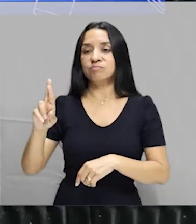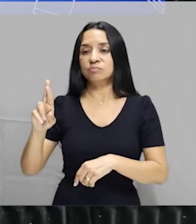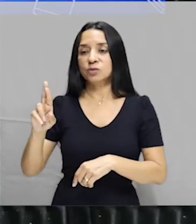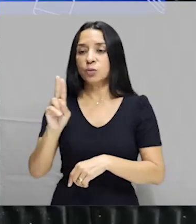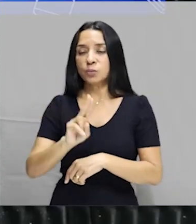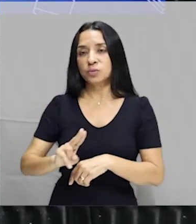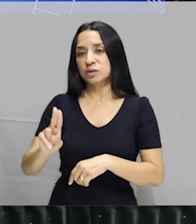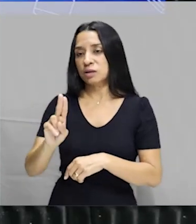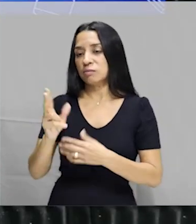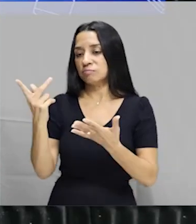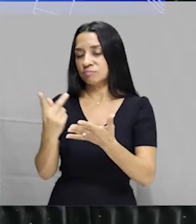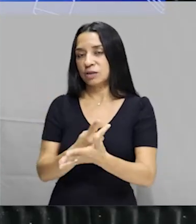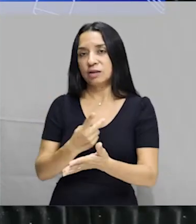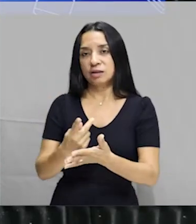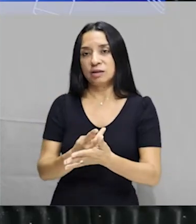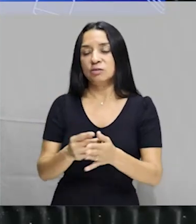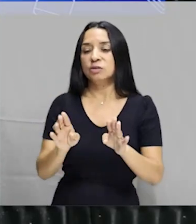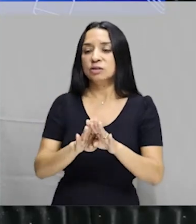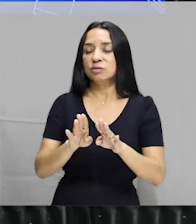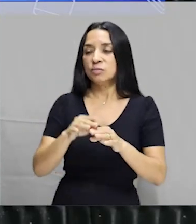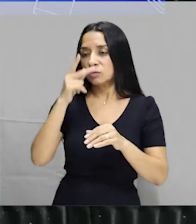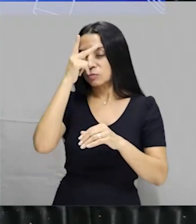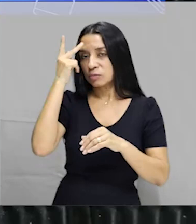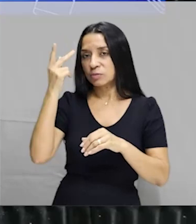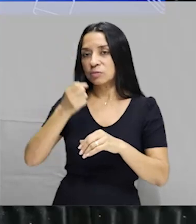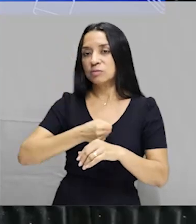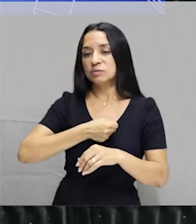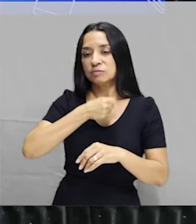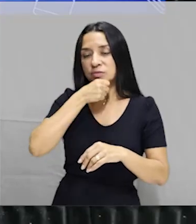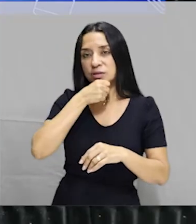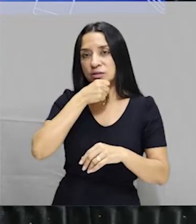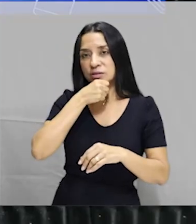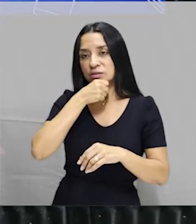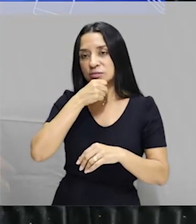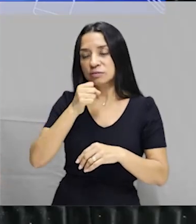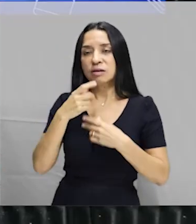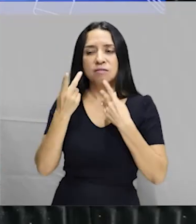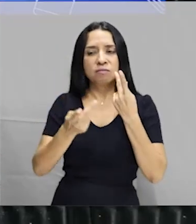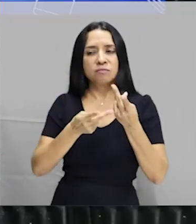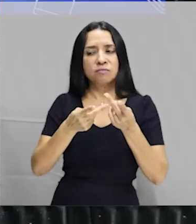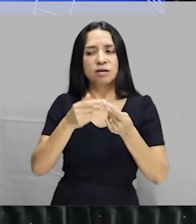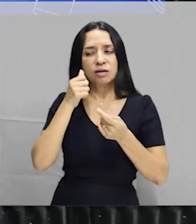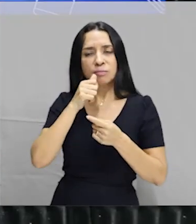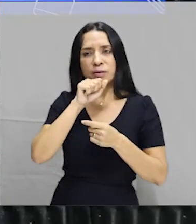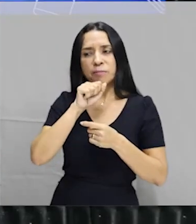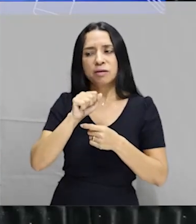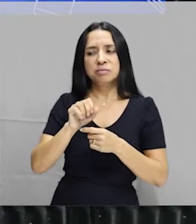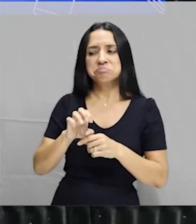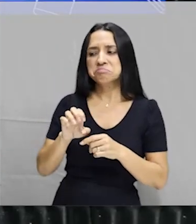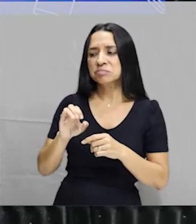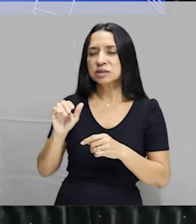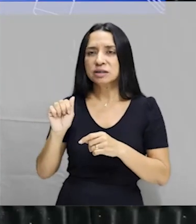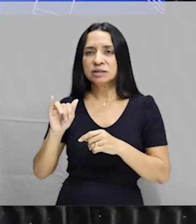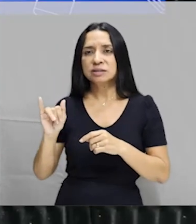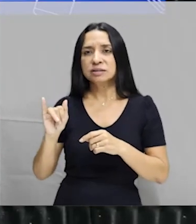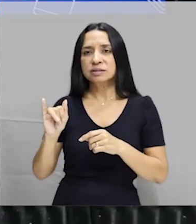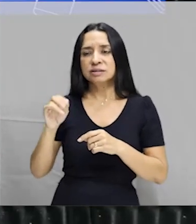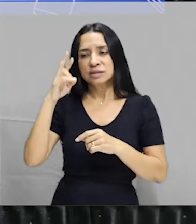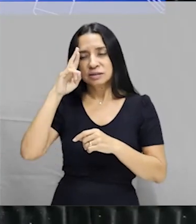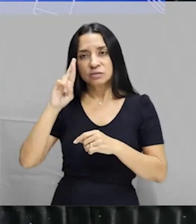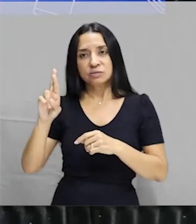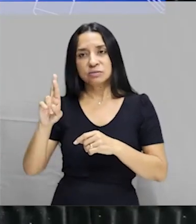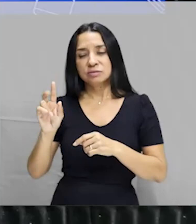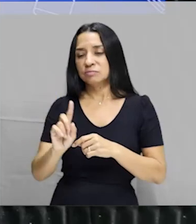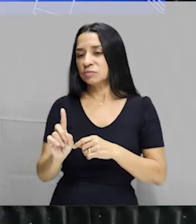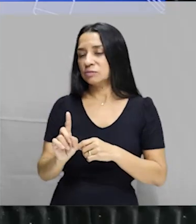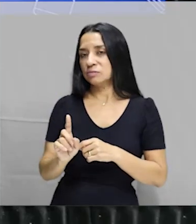Então, com os mais velhos também, vocês dizem para a mãe de vocês muito isso. E aí, senhora, mas essa entonação desse senhor aí